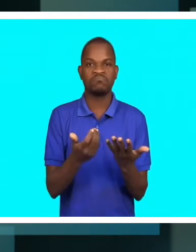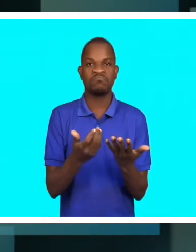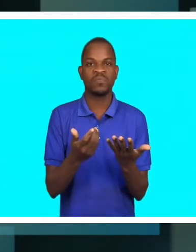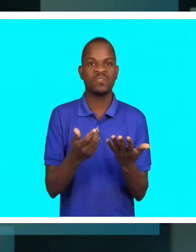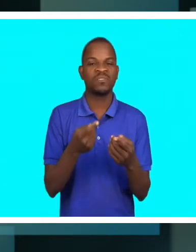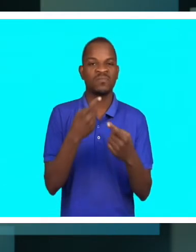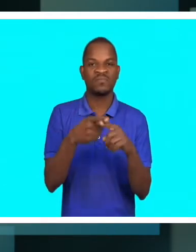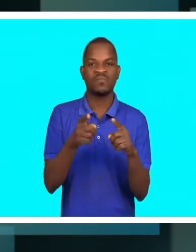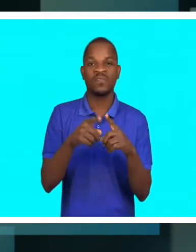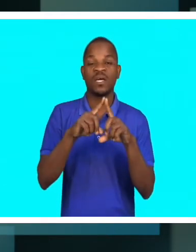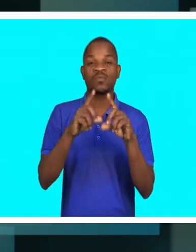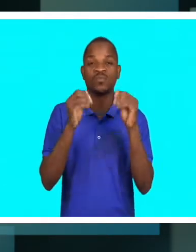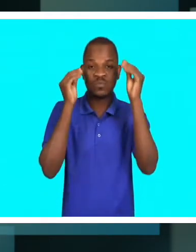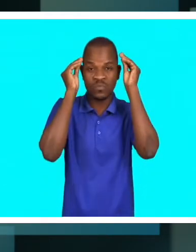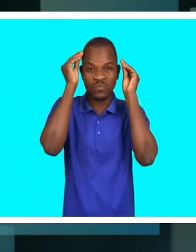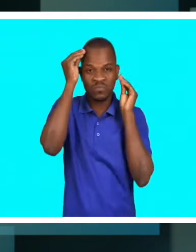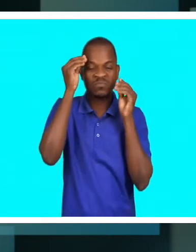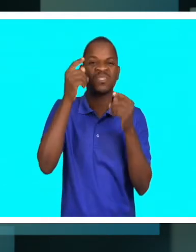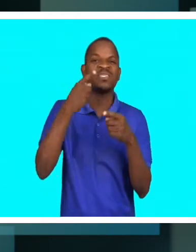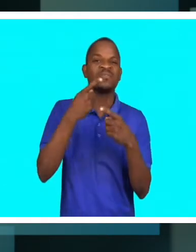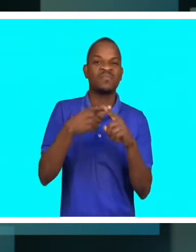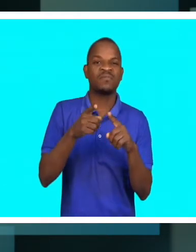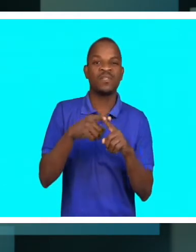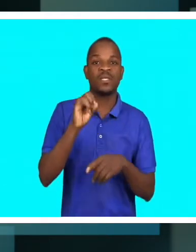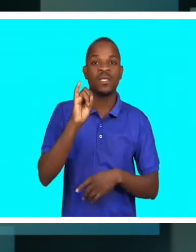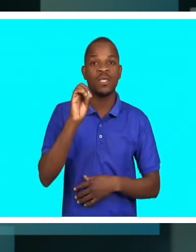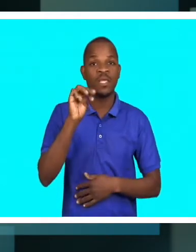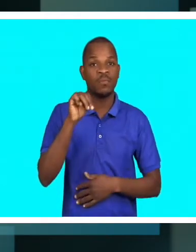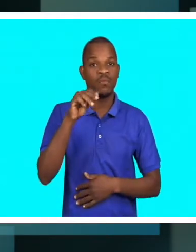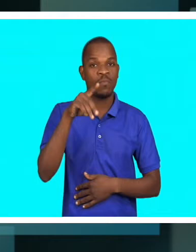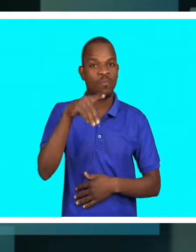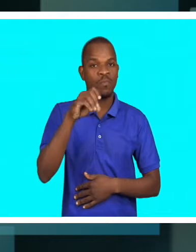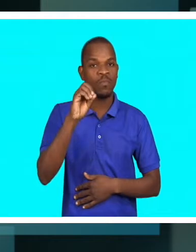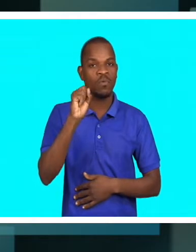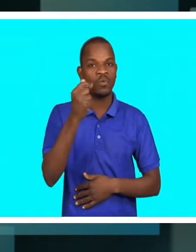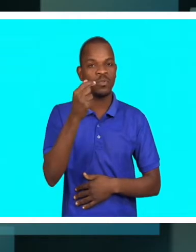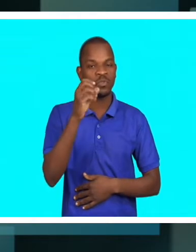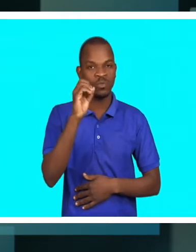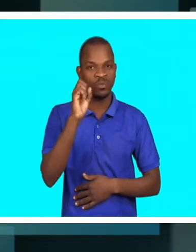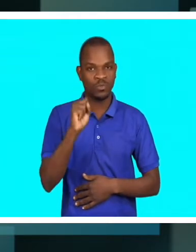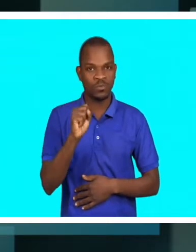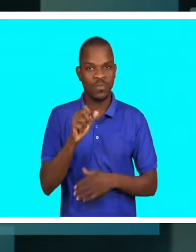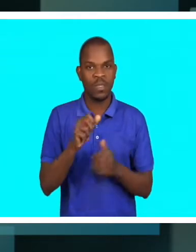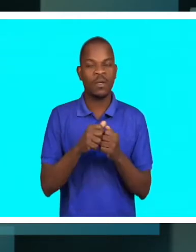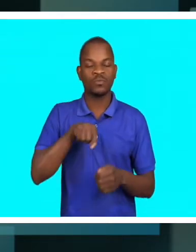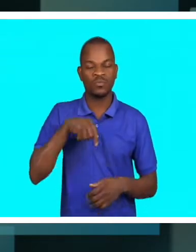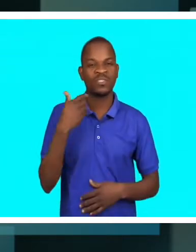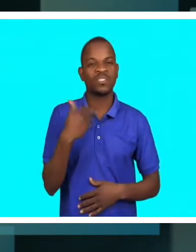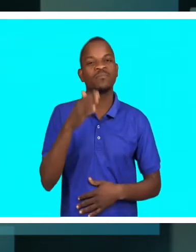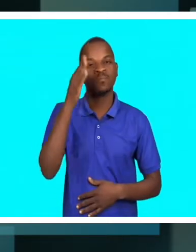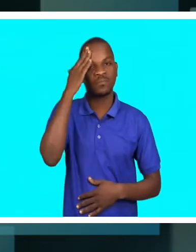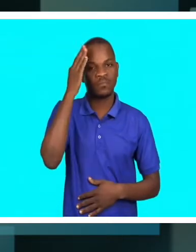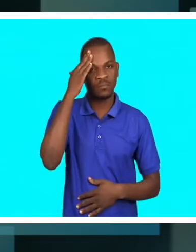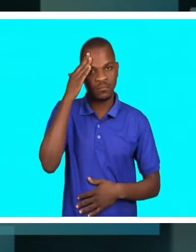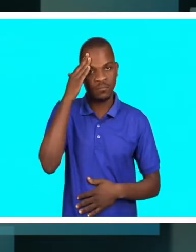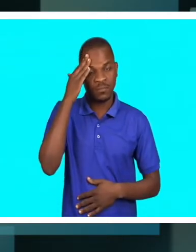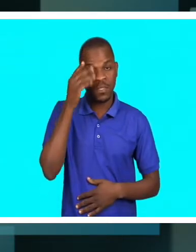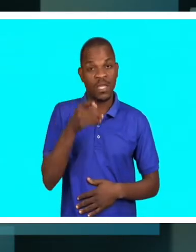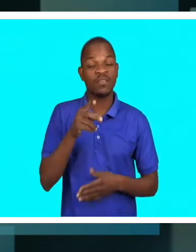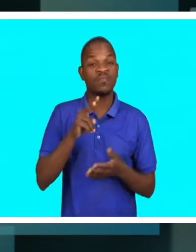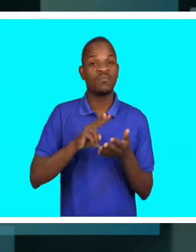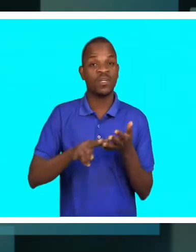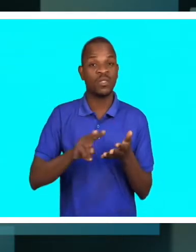as imposições aduaneiras nas tarifas que foram impostas. e reconhecemos que até